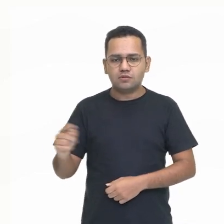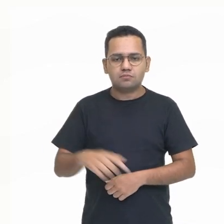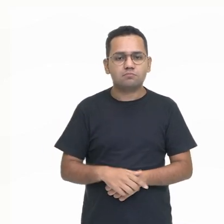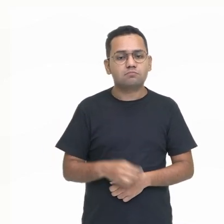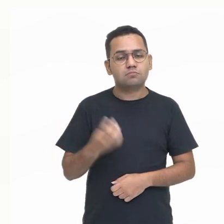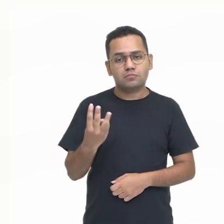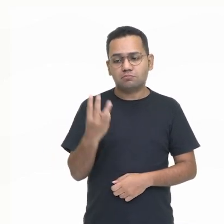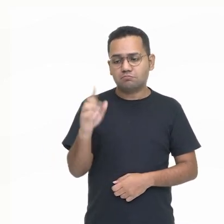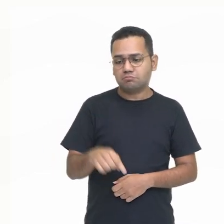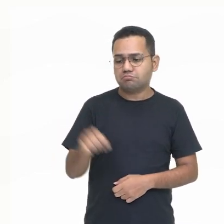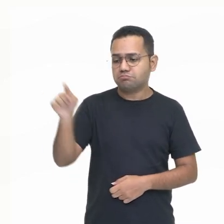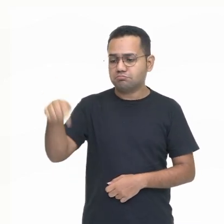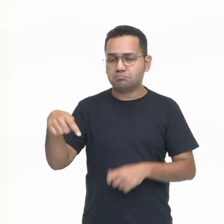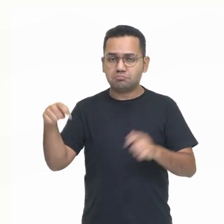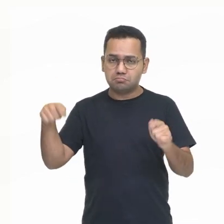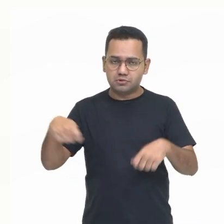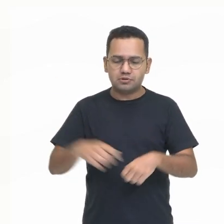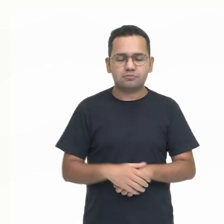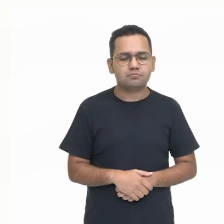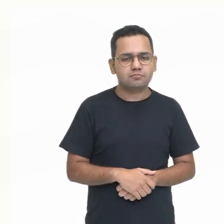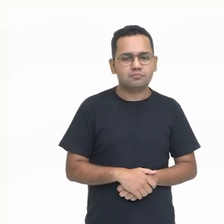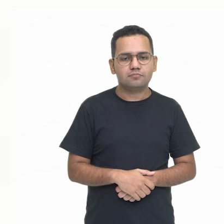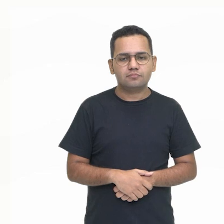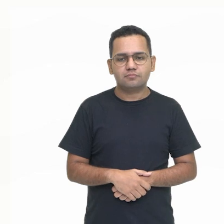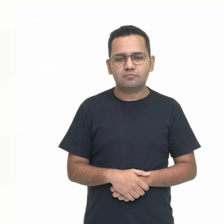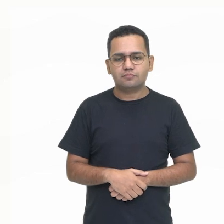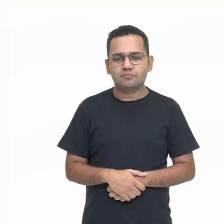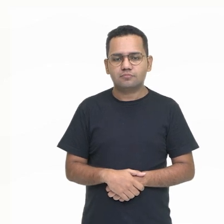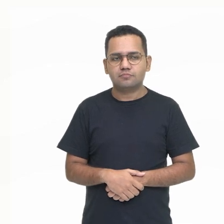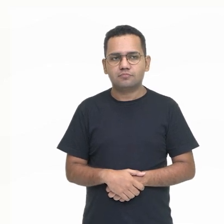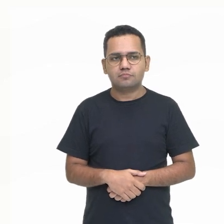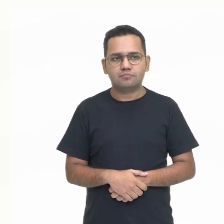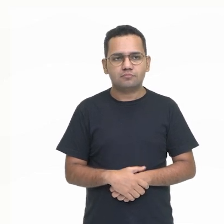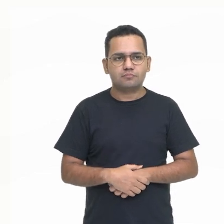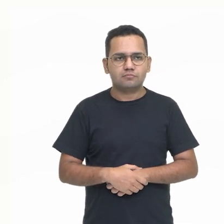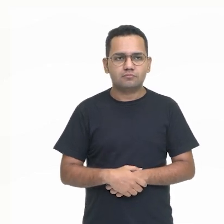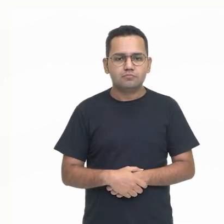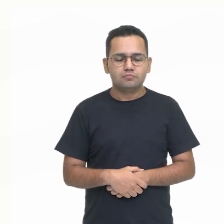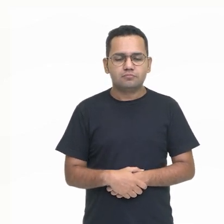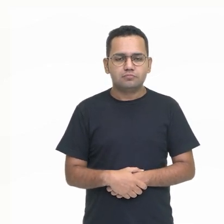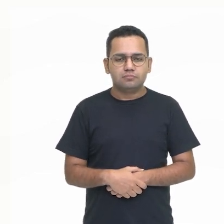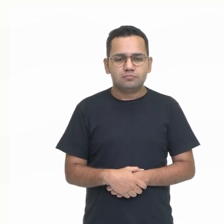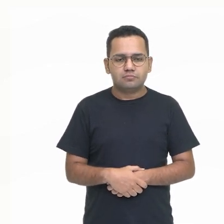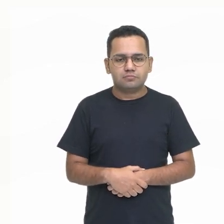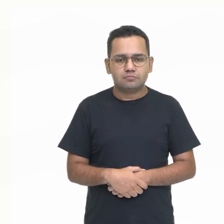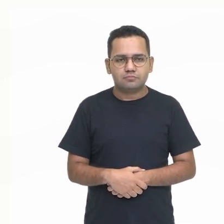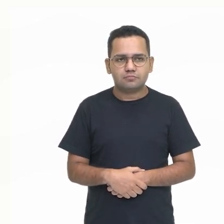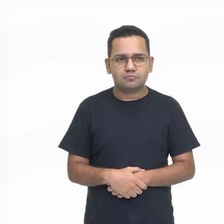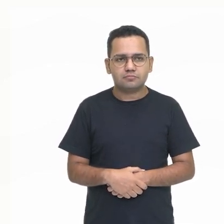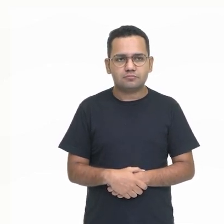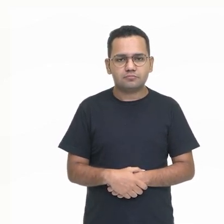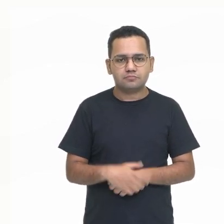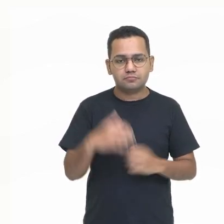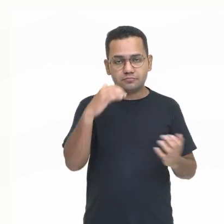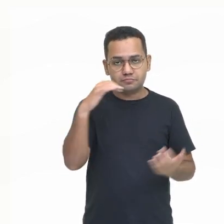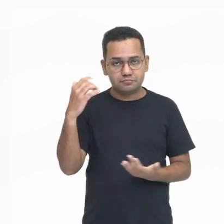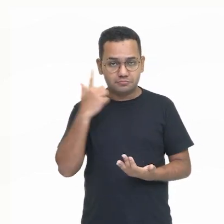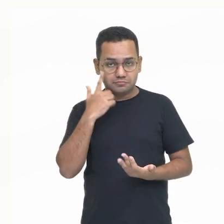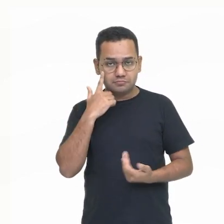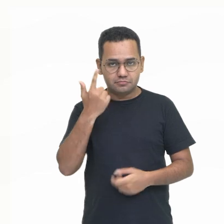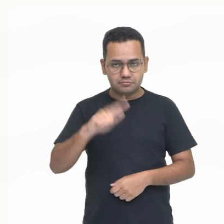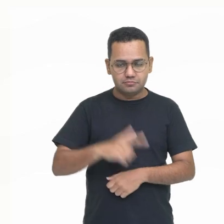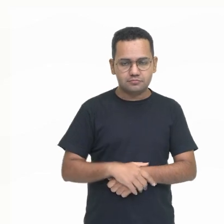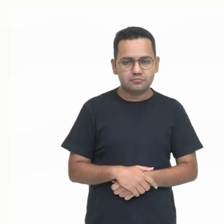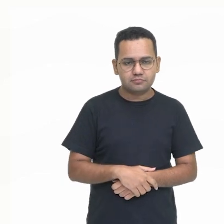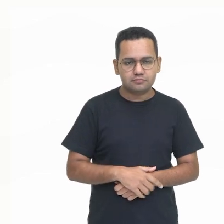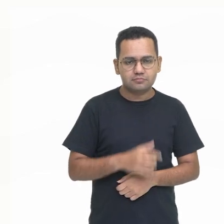3 fatorial dividido com 3 fatorial, isso vai dar 1. Ok? Vai ficar então só o 2 lá embaixo. Então a gente